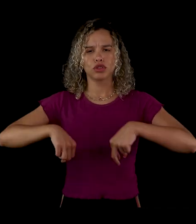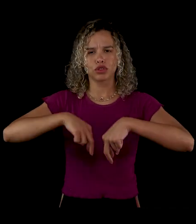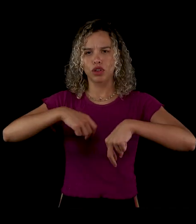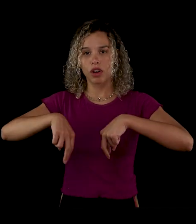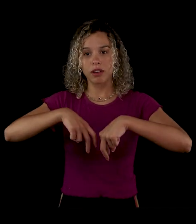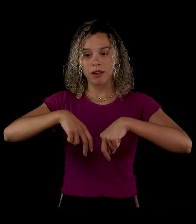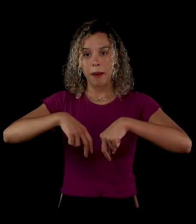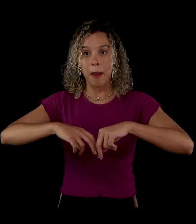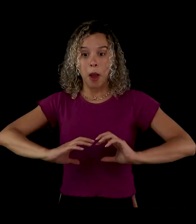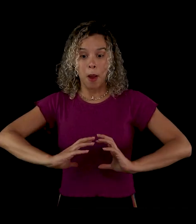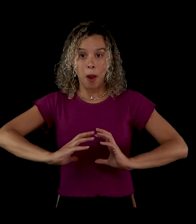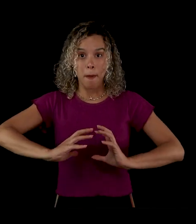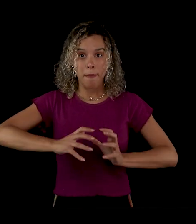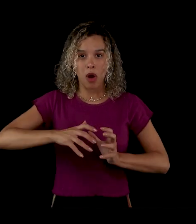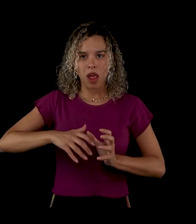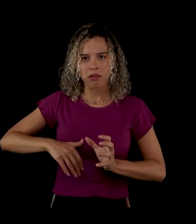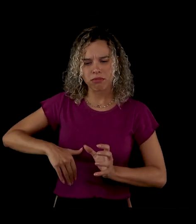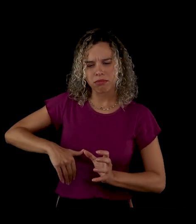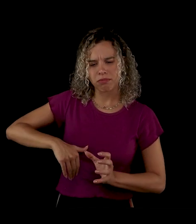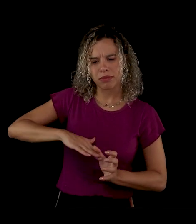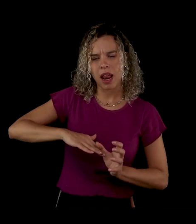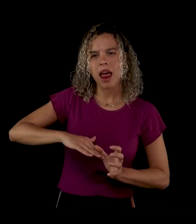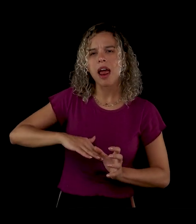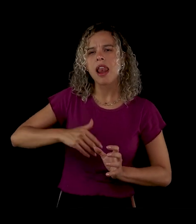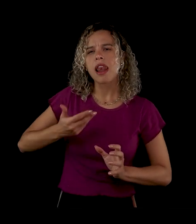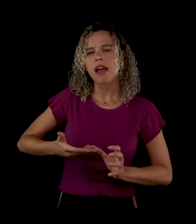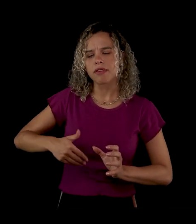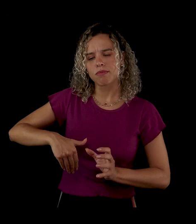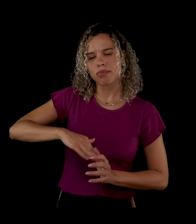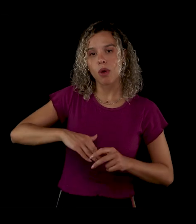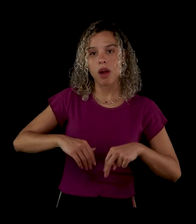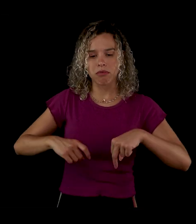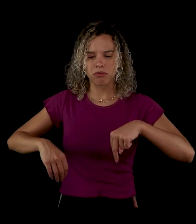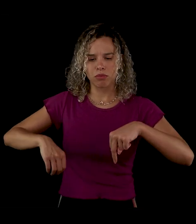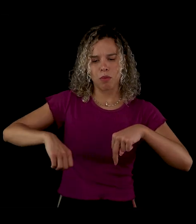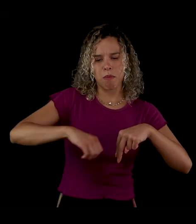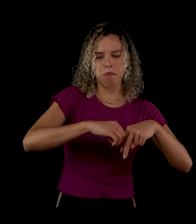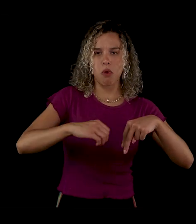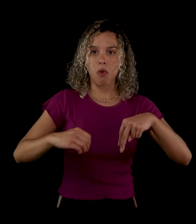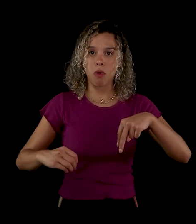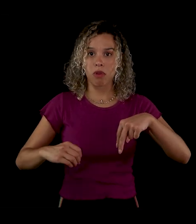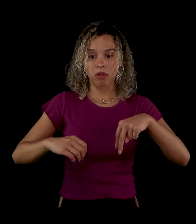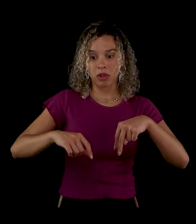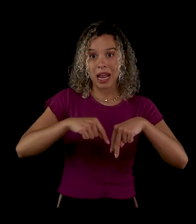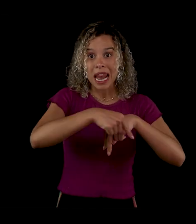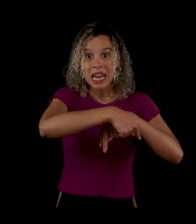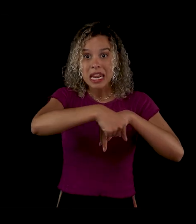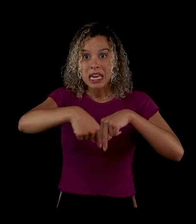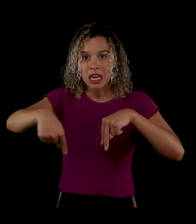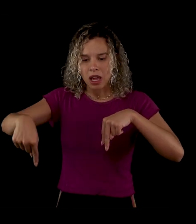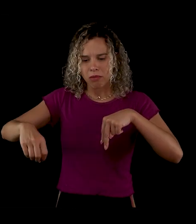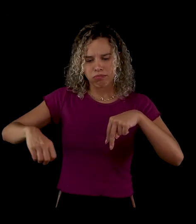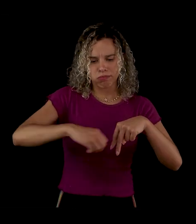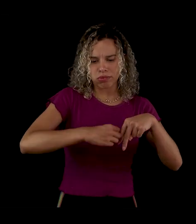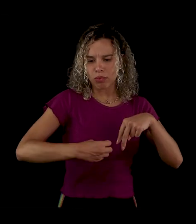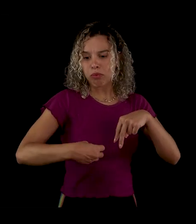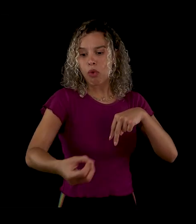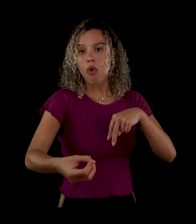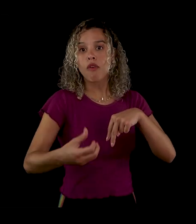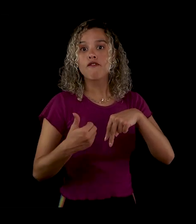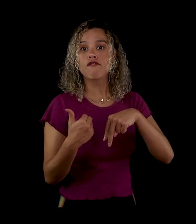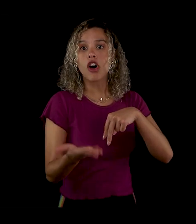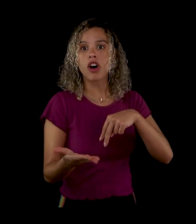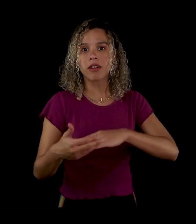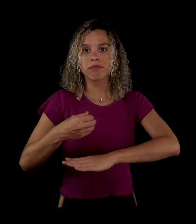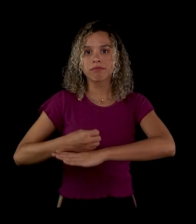ele deu um chute de leve da bola contra a canela do adversário. E com isso,